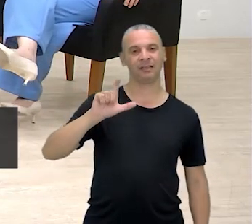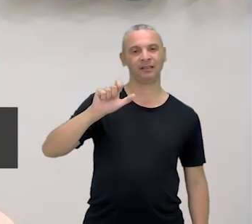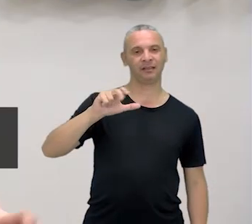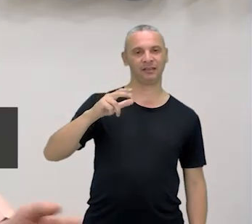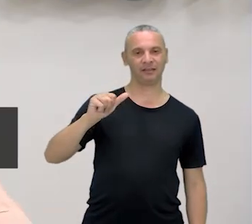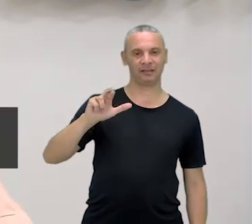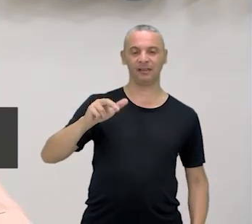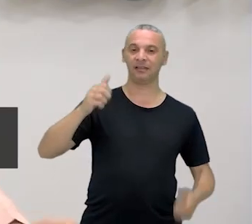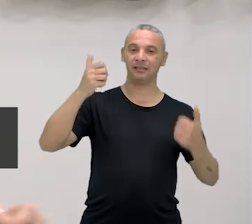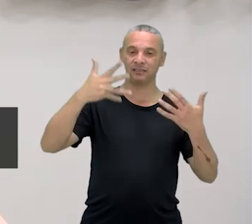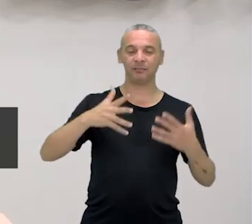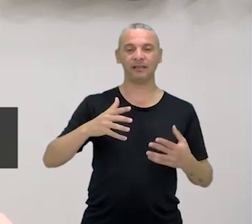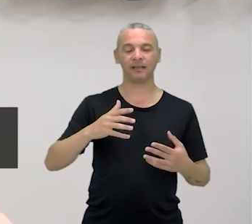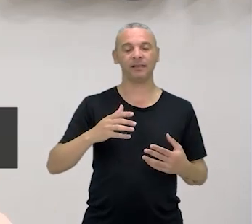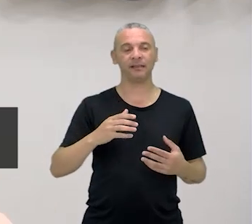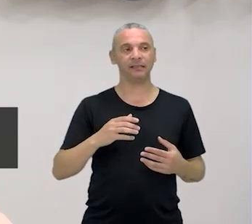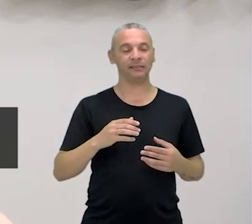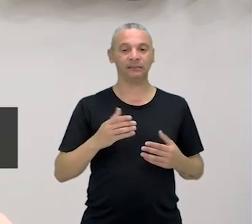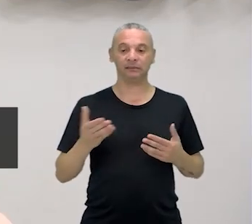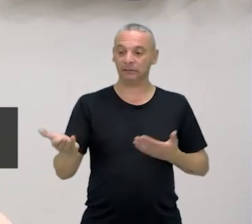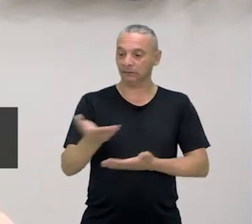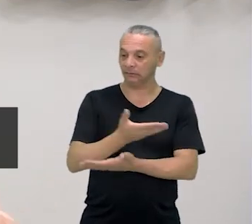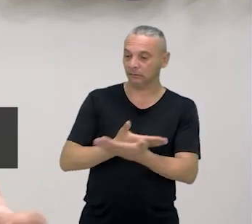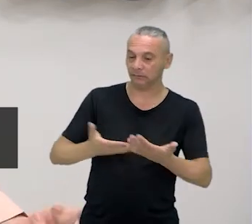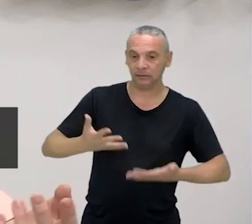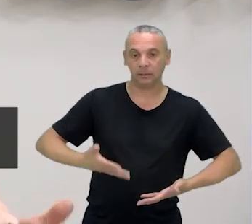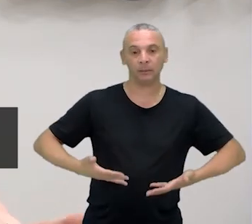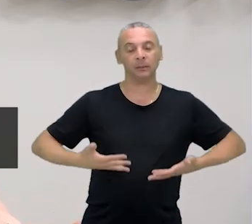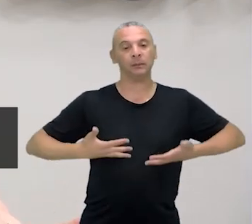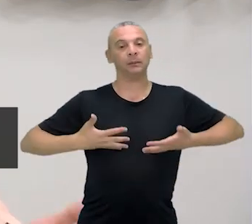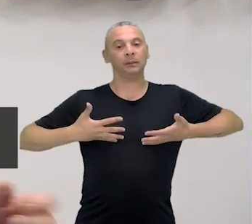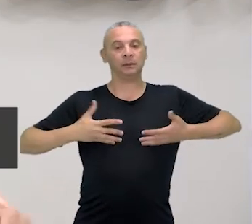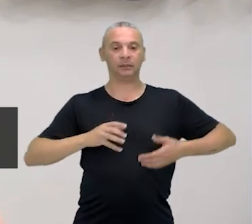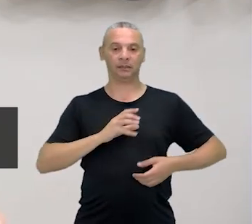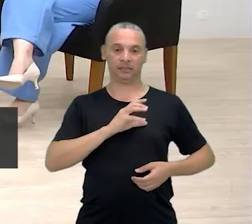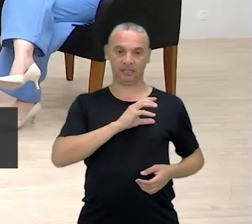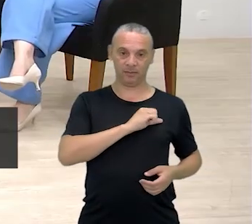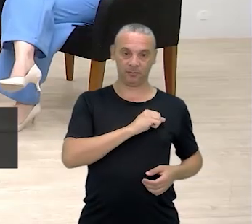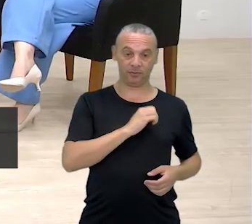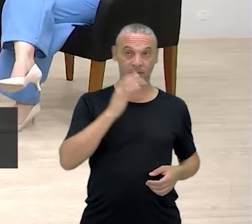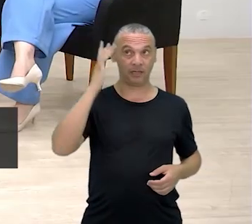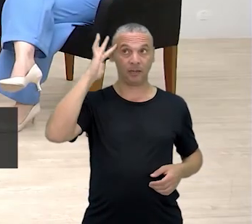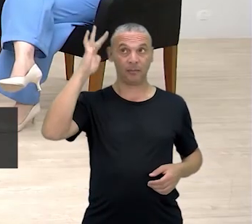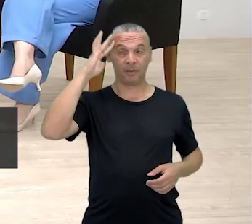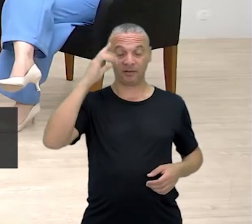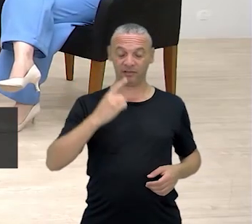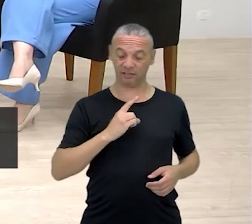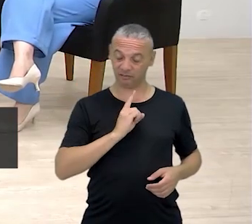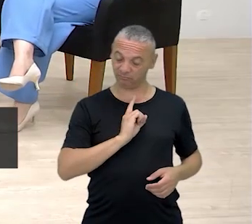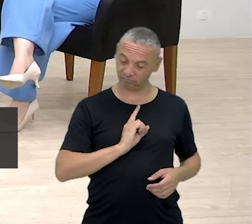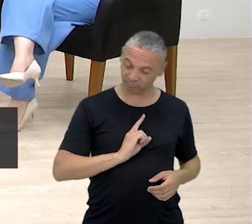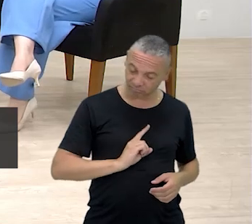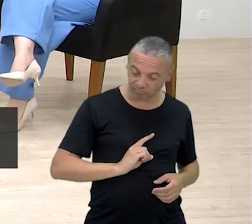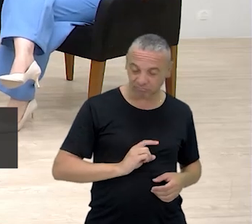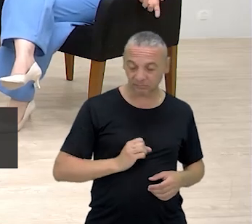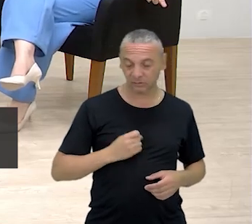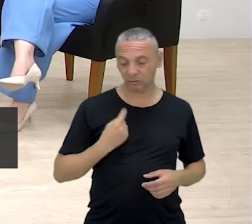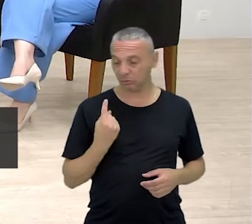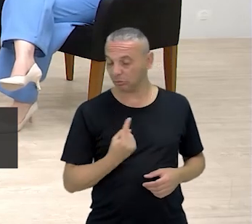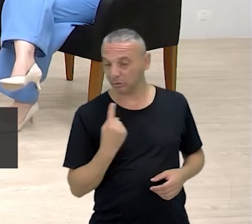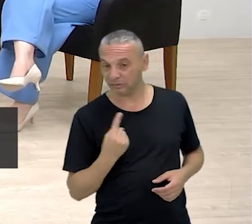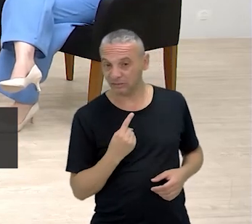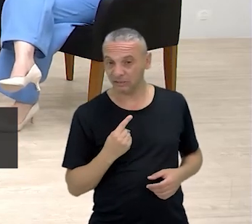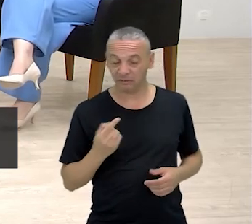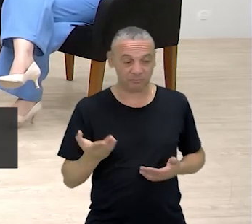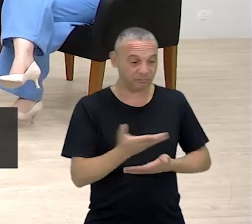assim como a solidão. Eu fiquei meio preocupada com isso, porque se a solidão é contagiante, imagina, se eu passo a gostar muito de ficar... Eu gosto do solilóquio, que é